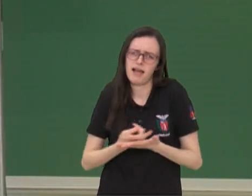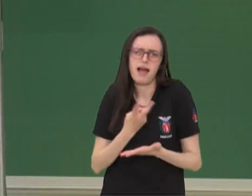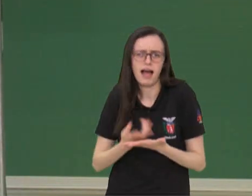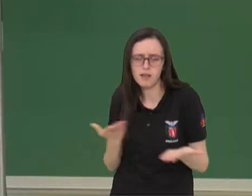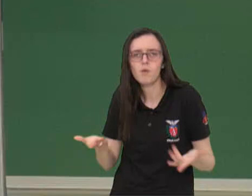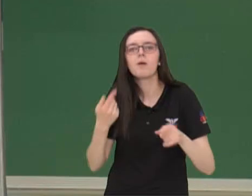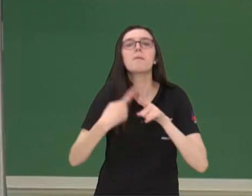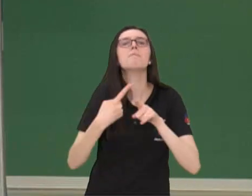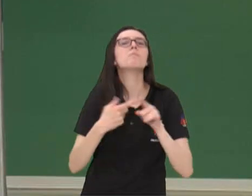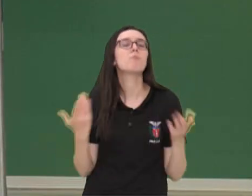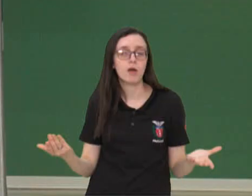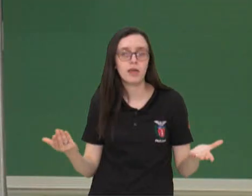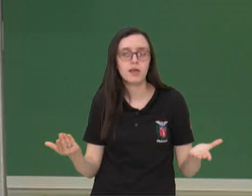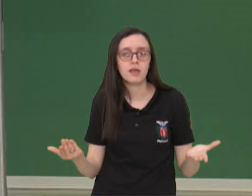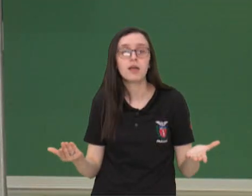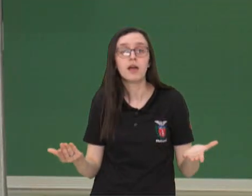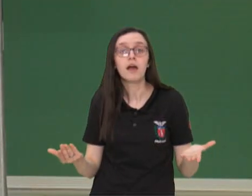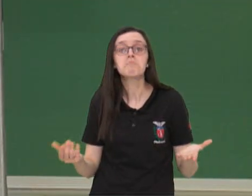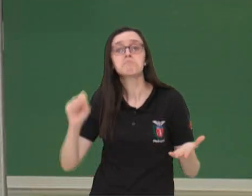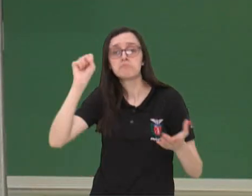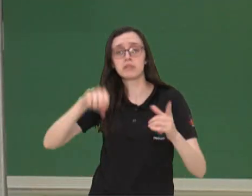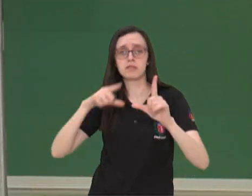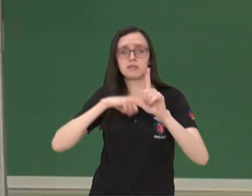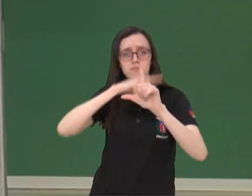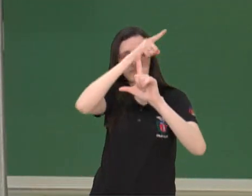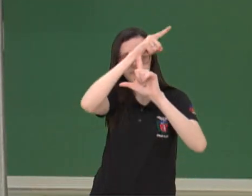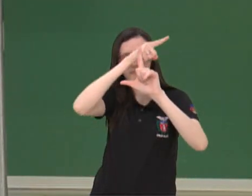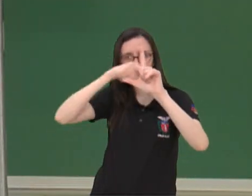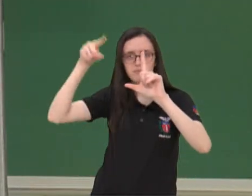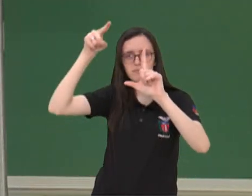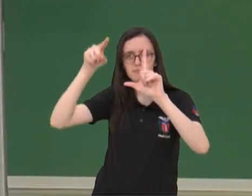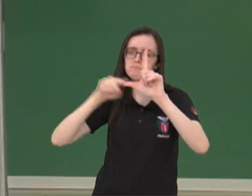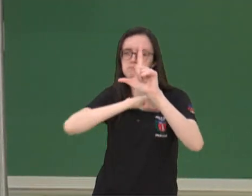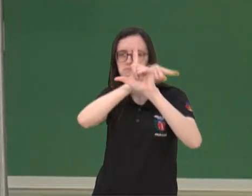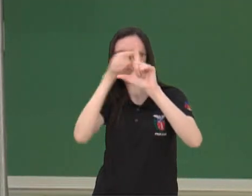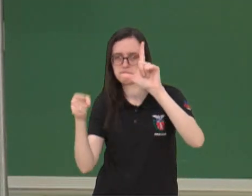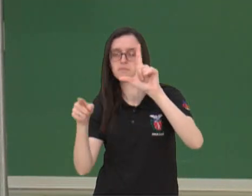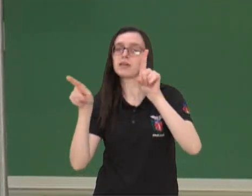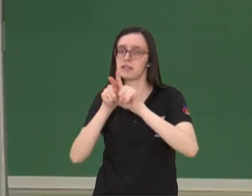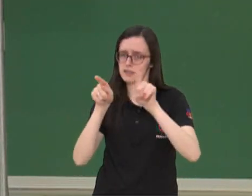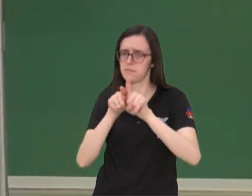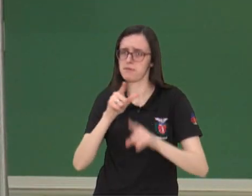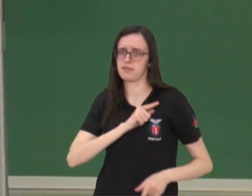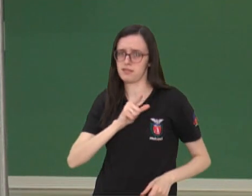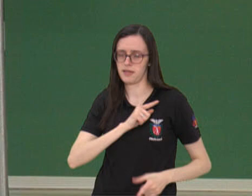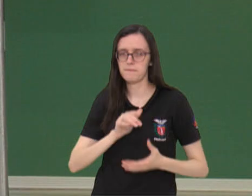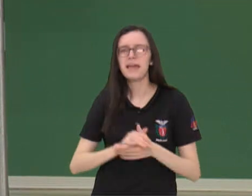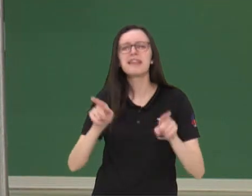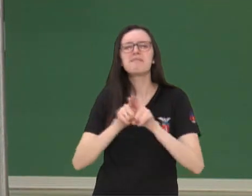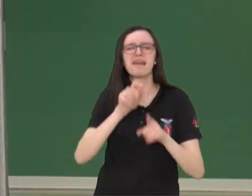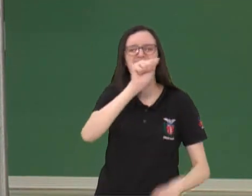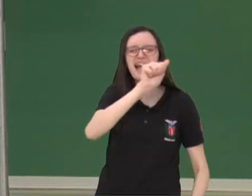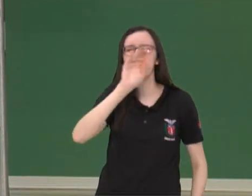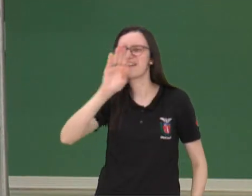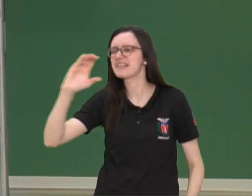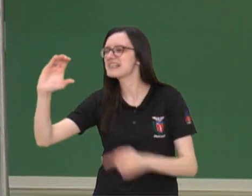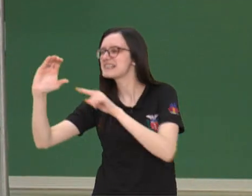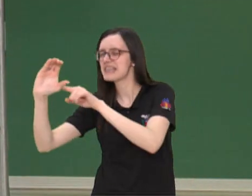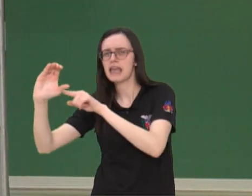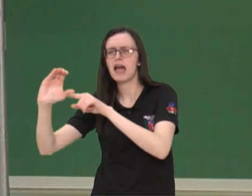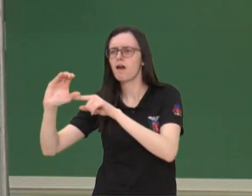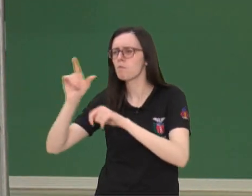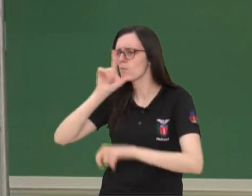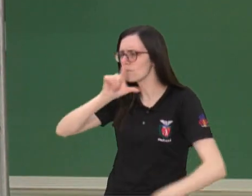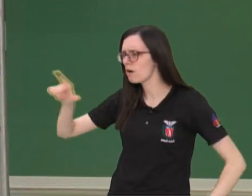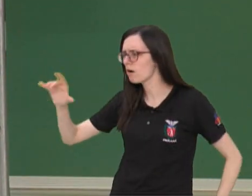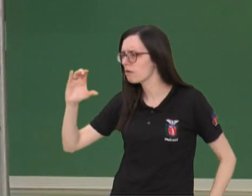Incorreto. Por quê? Intercepta o eixo y sim, inclusive no termo independente. Aí você vai procurar o termo independente e não está lá.